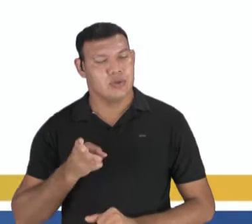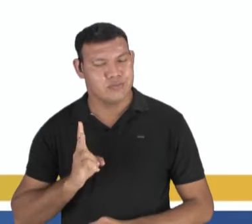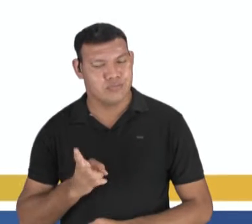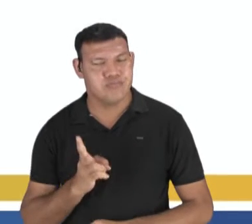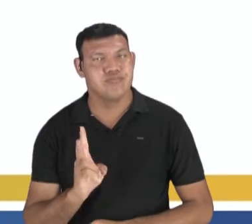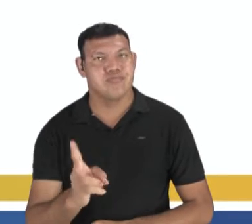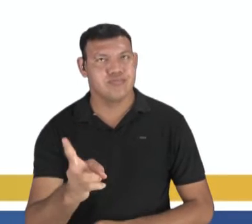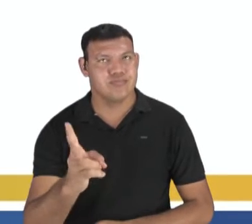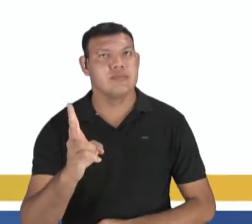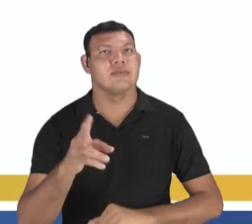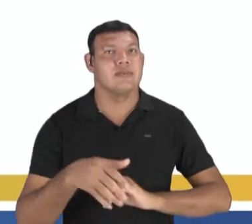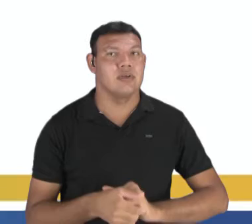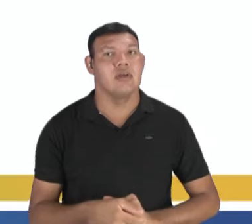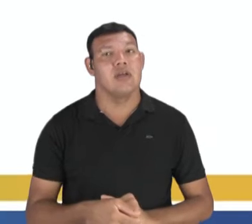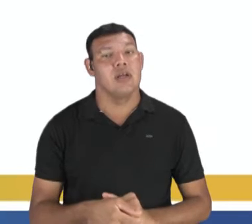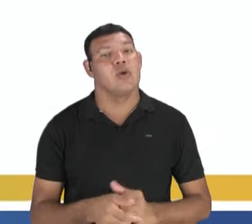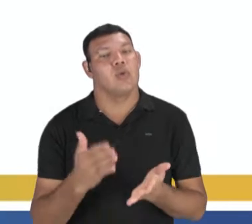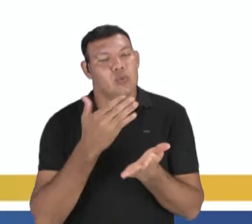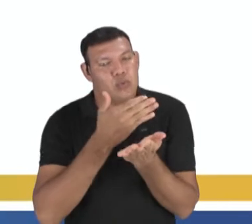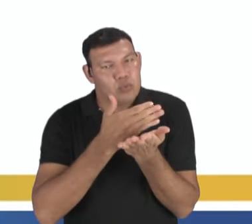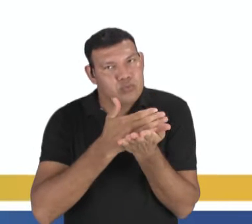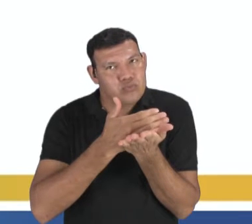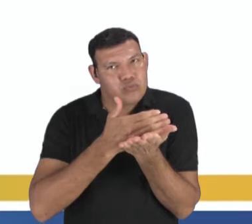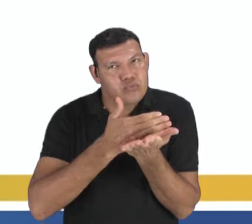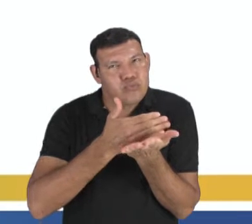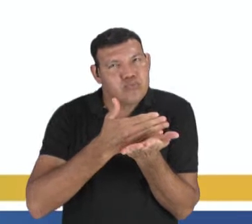conserva, tá? Então, a quantidade inicial,